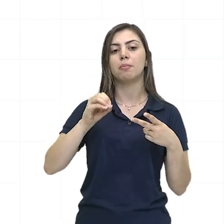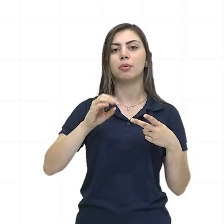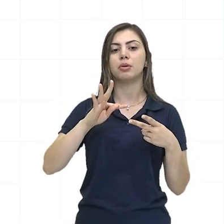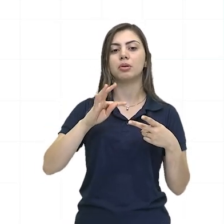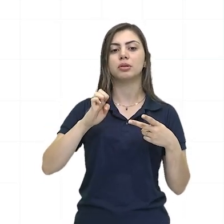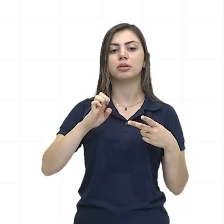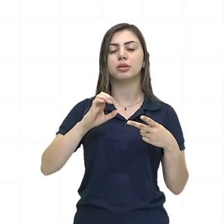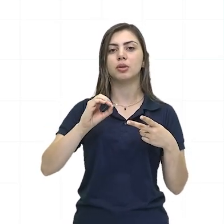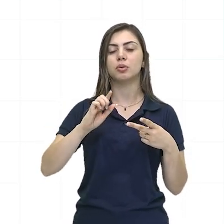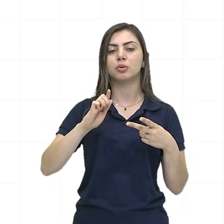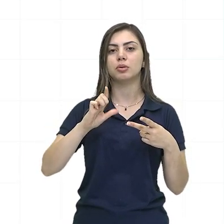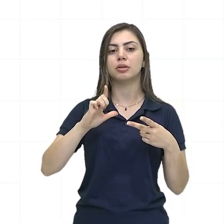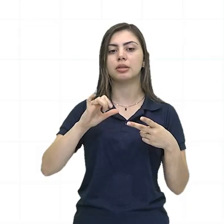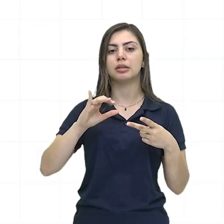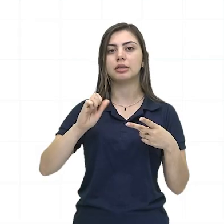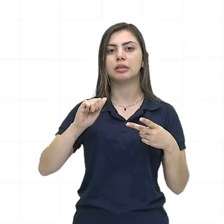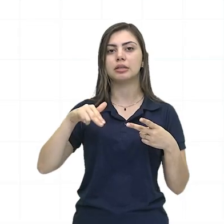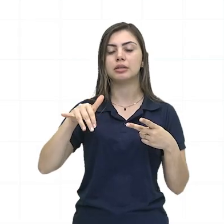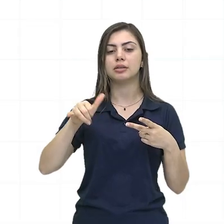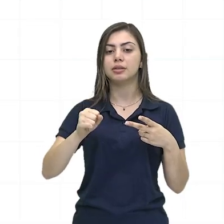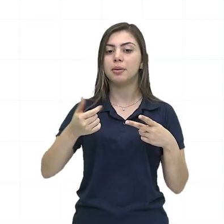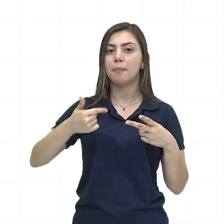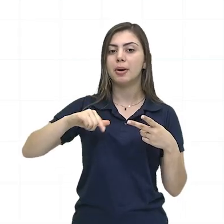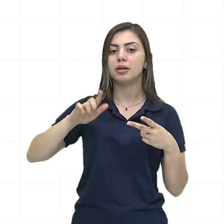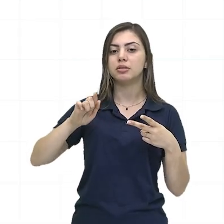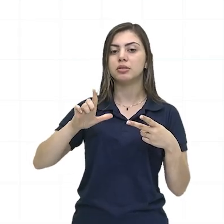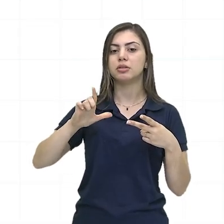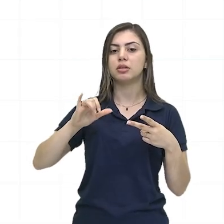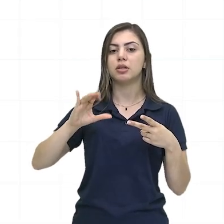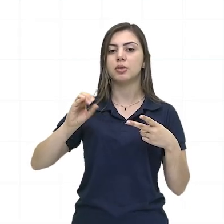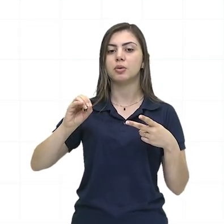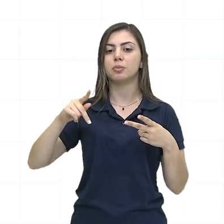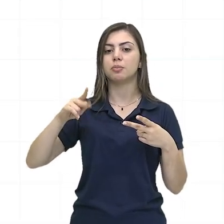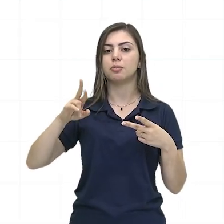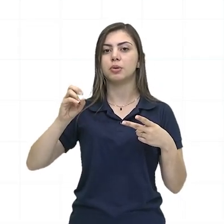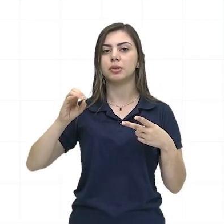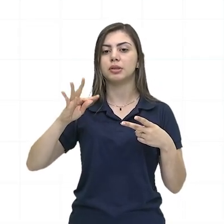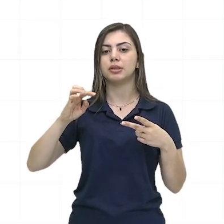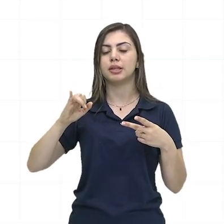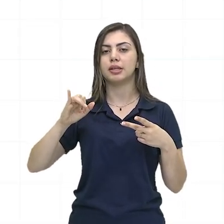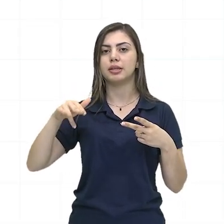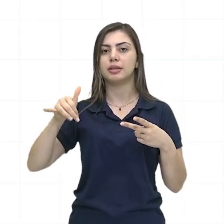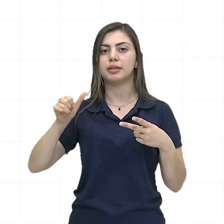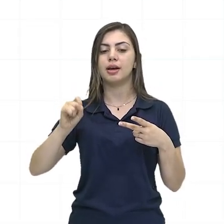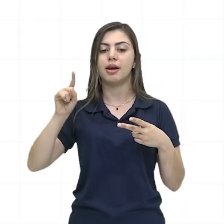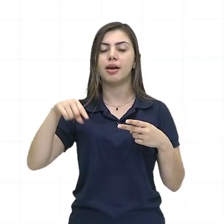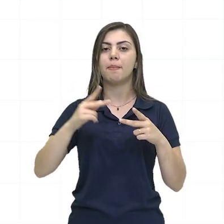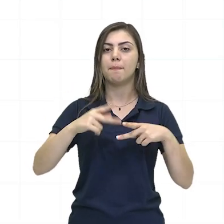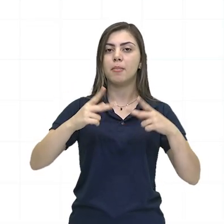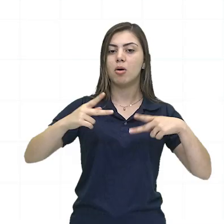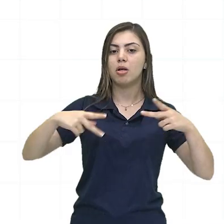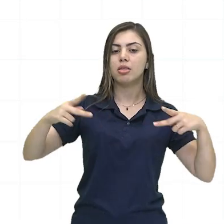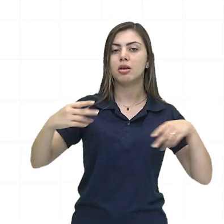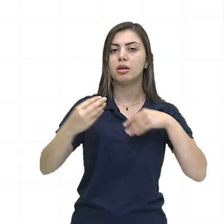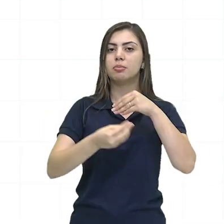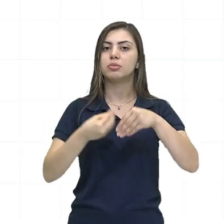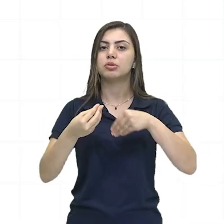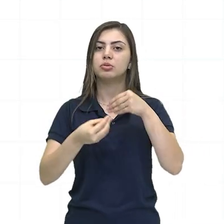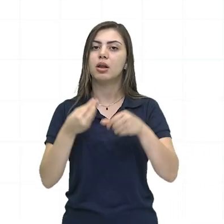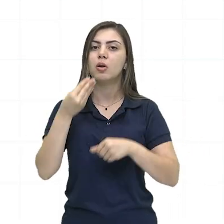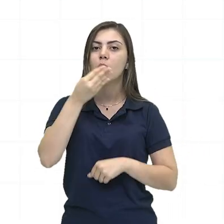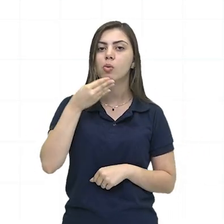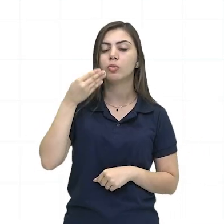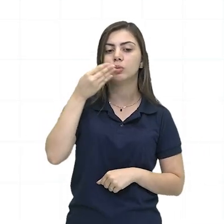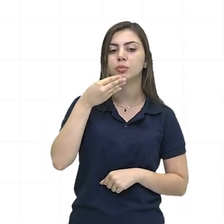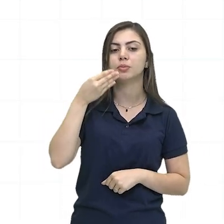e glicoproteínas, que na verdade são uma mistura de proteínas com açúcares, e elas vão